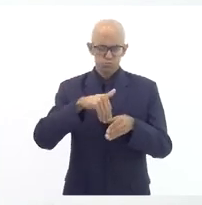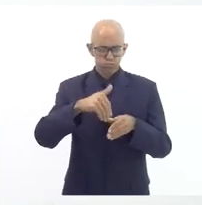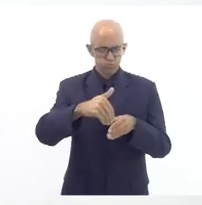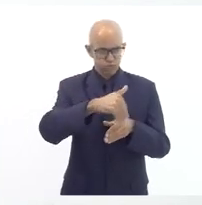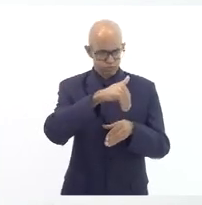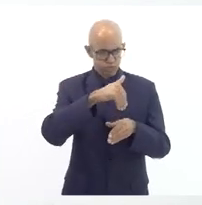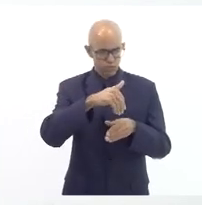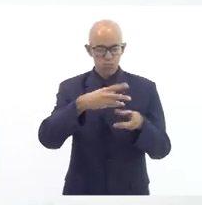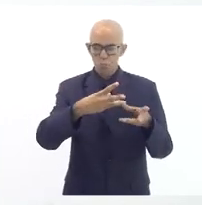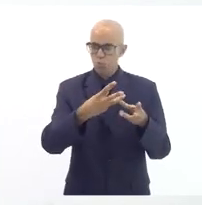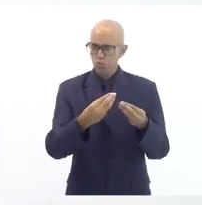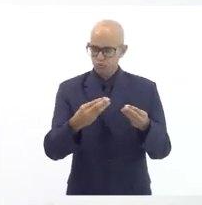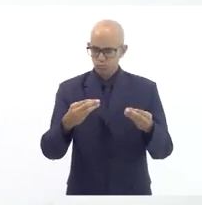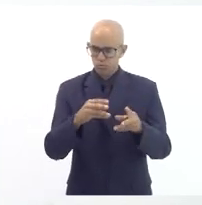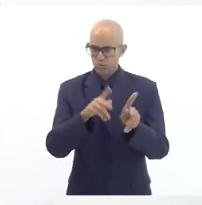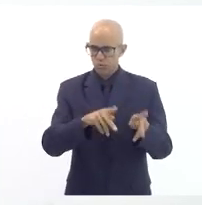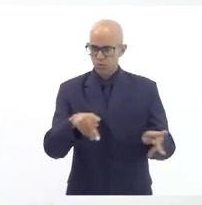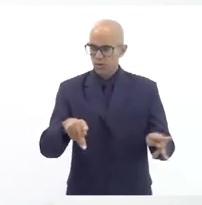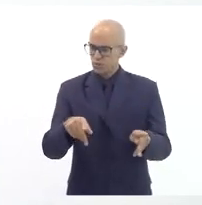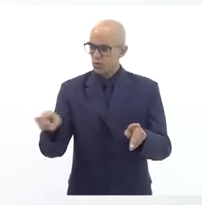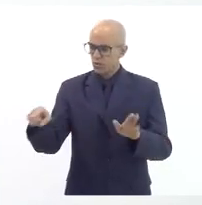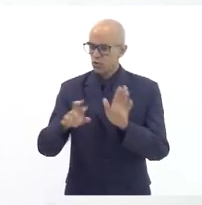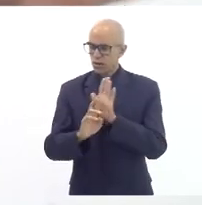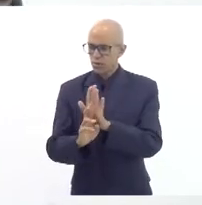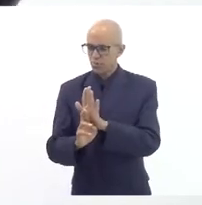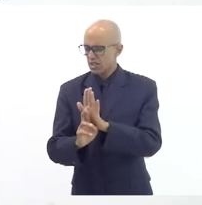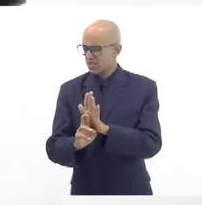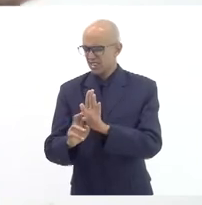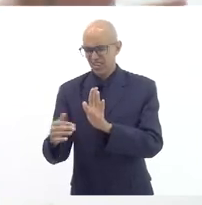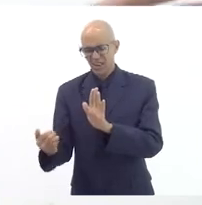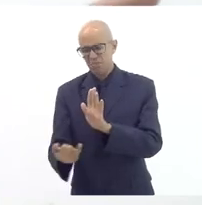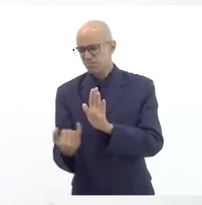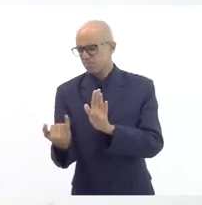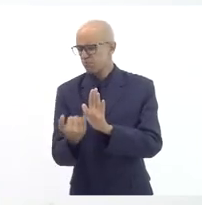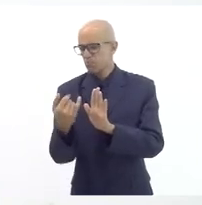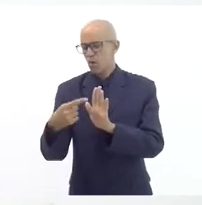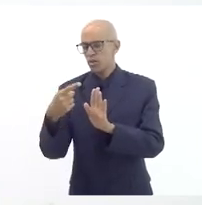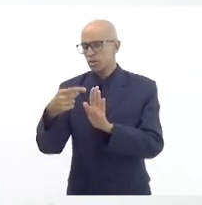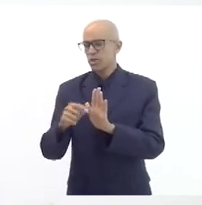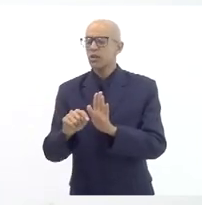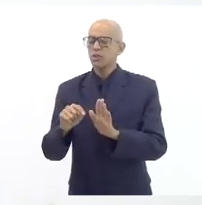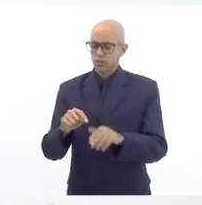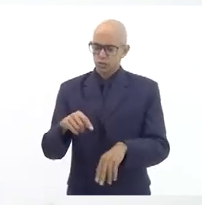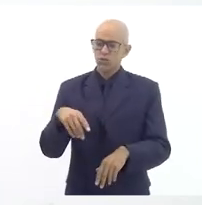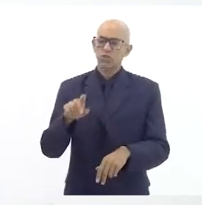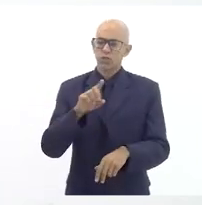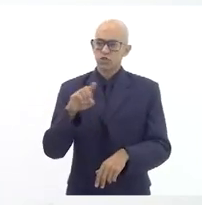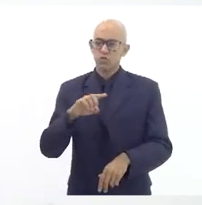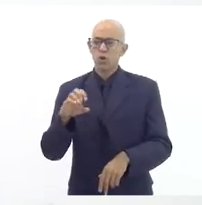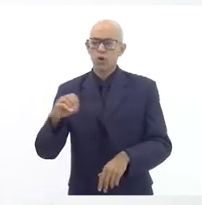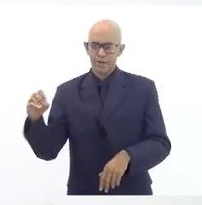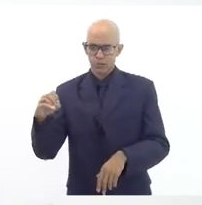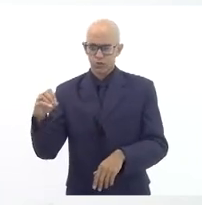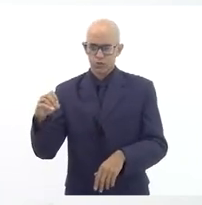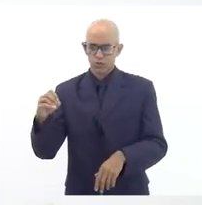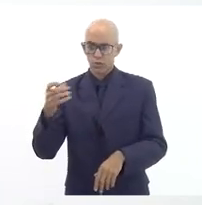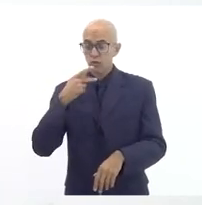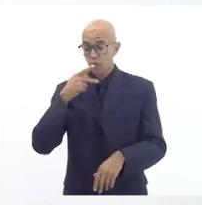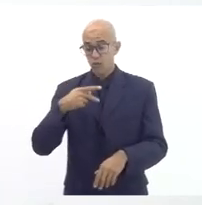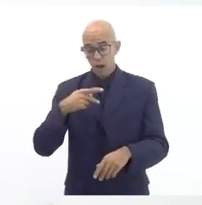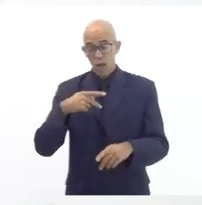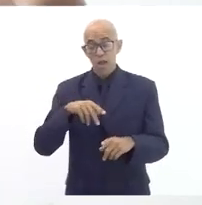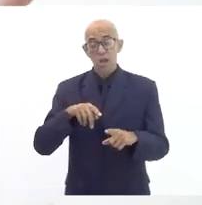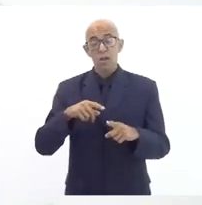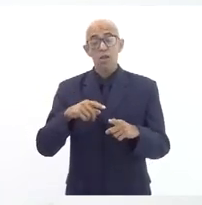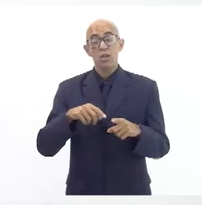representa com louvor a população não só do Estado do Rio de Janeiro, mas, sobretudo, da Zona Oeste. Me refiro especificamente à Zona Oeste, porque a Zona Oeste, a